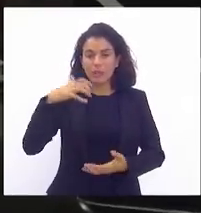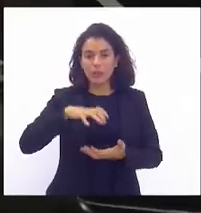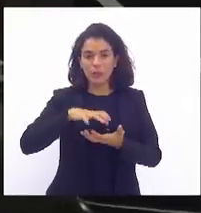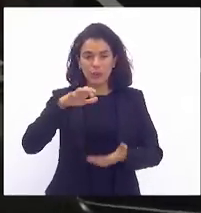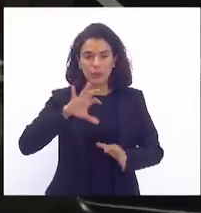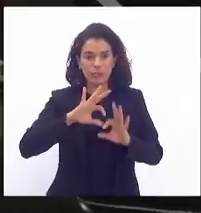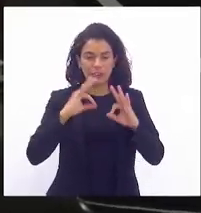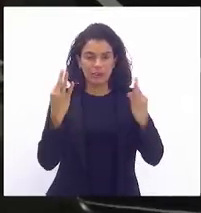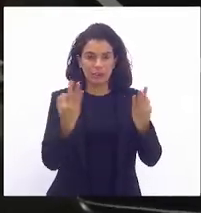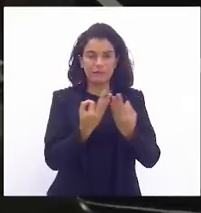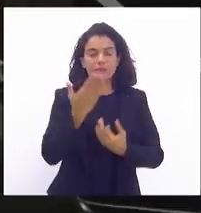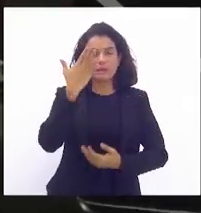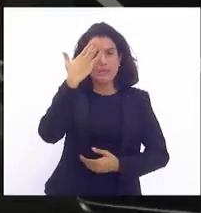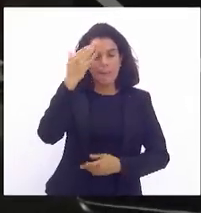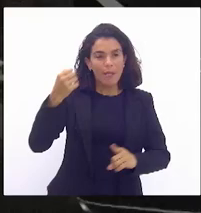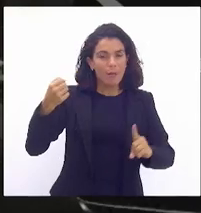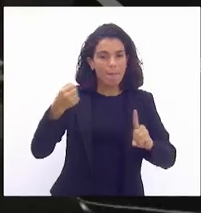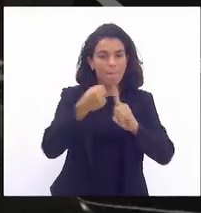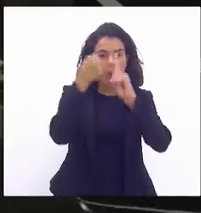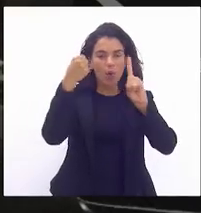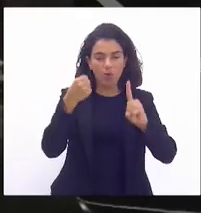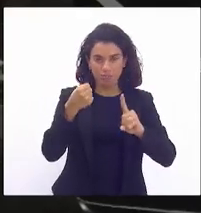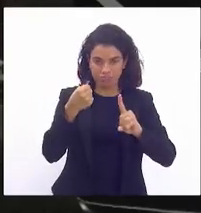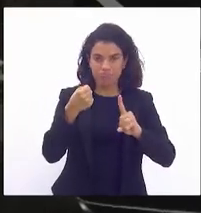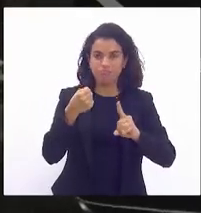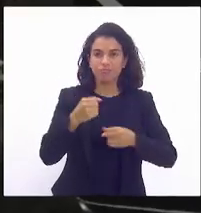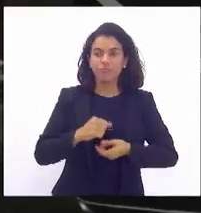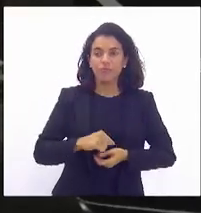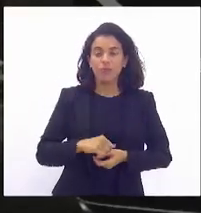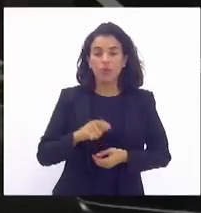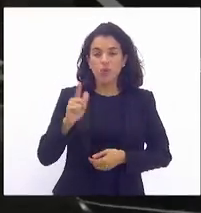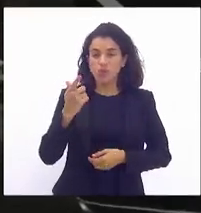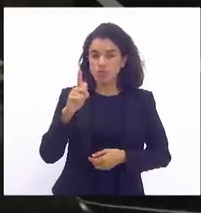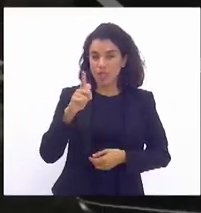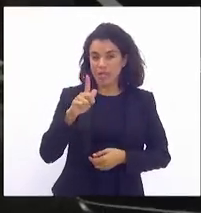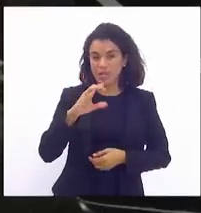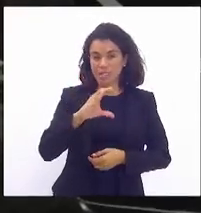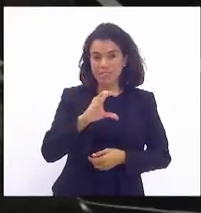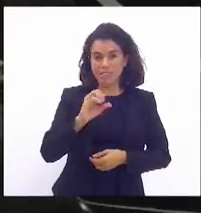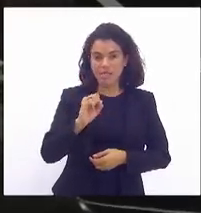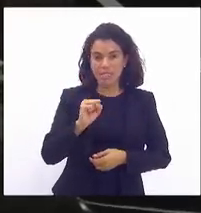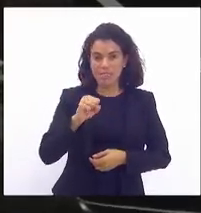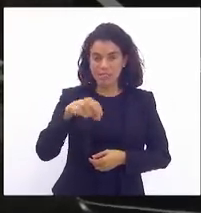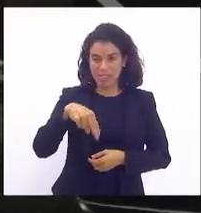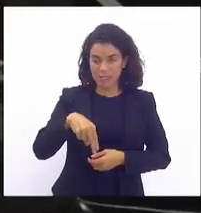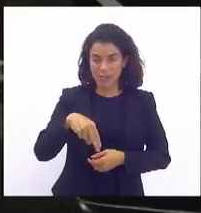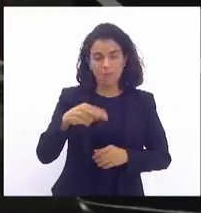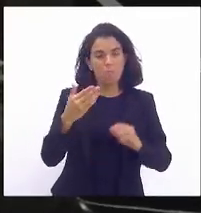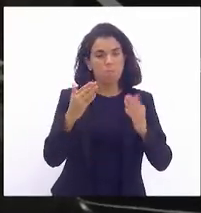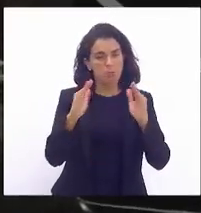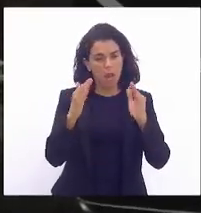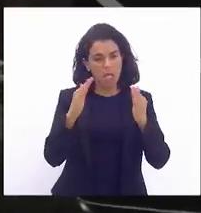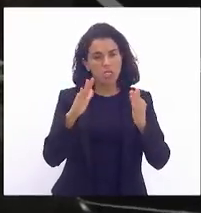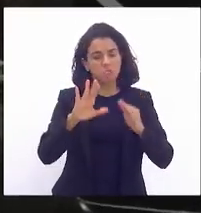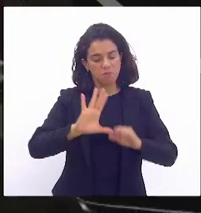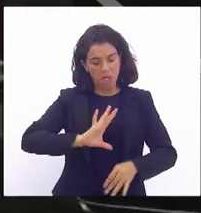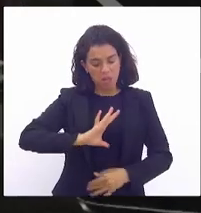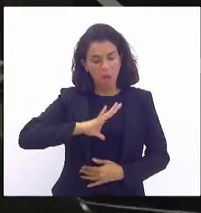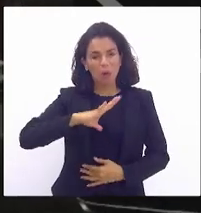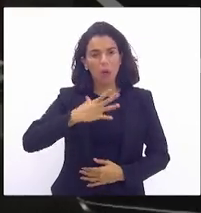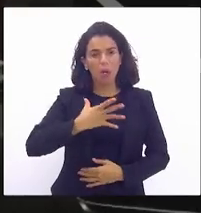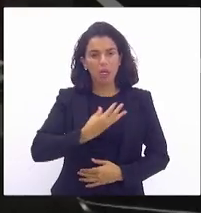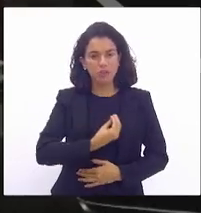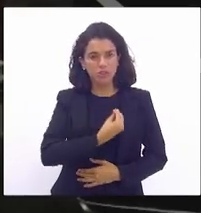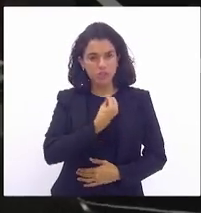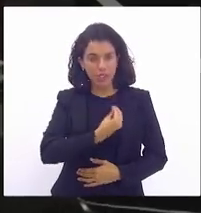o impacto que isso está causando. O gerente da CSN, eu parabenizo você pela coragem de estar